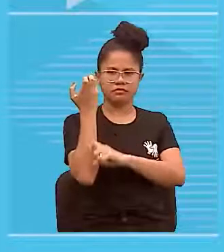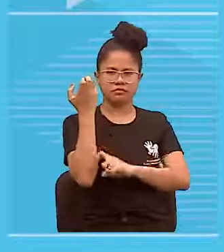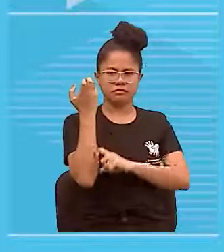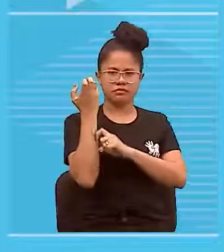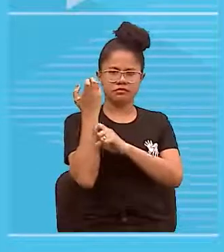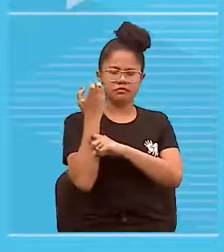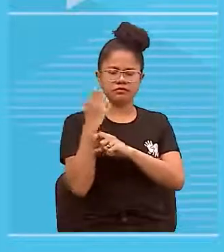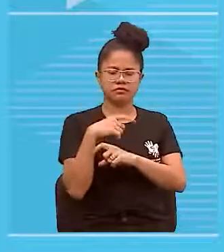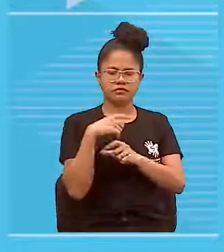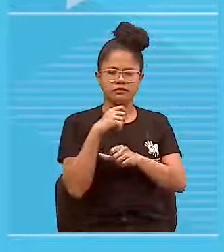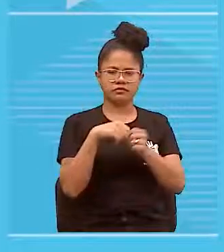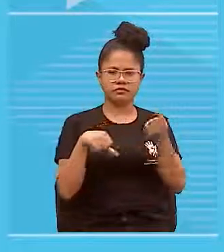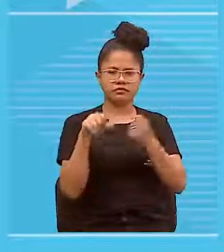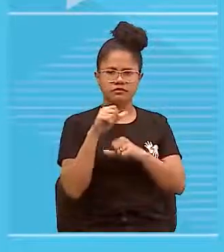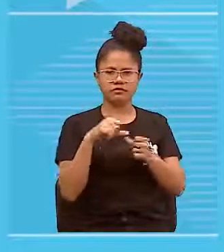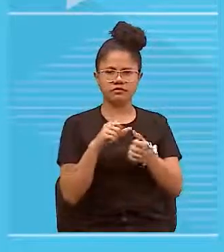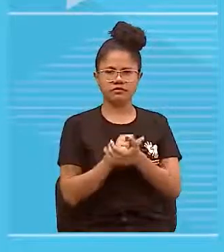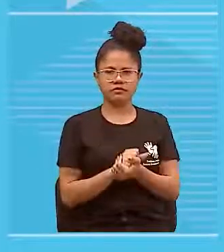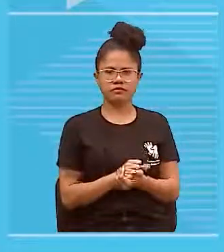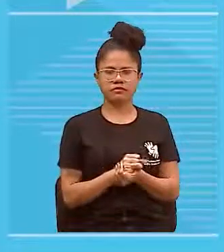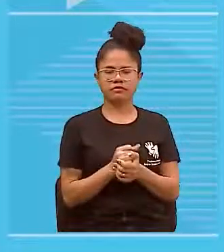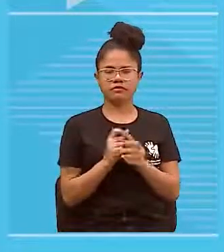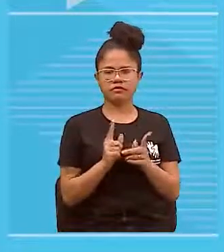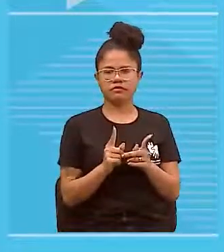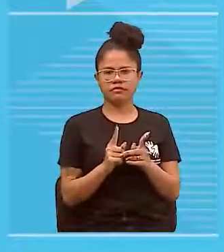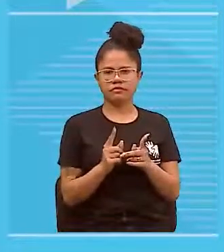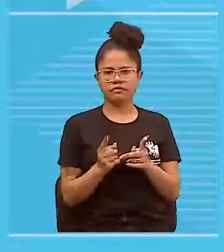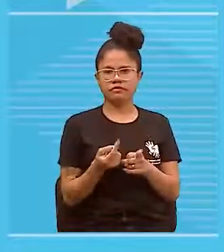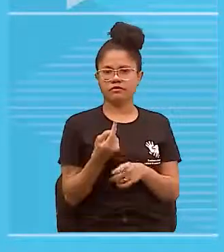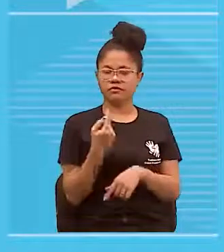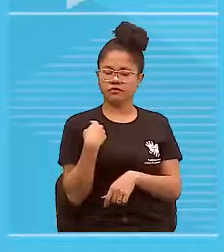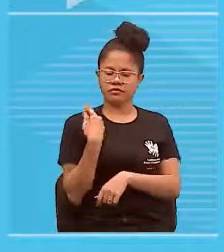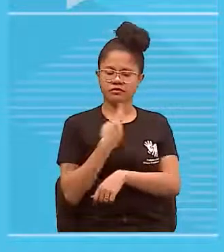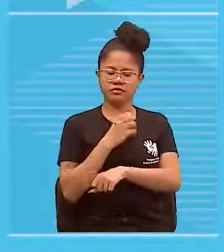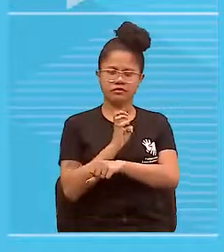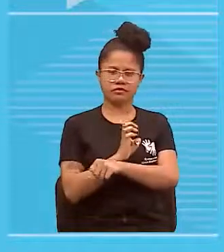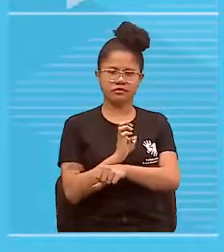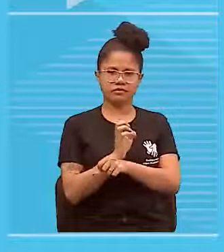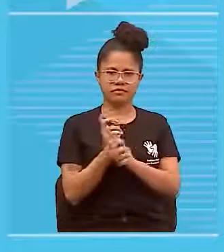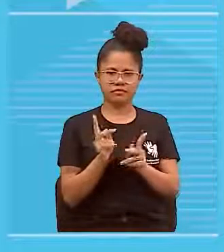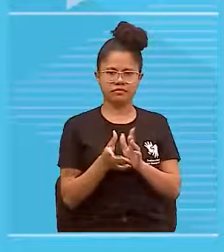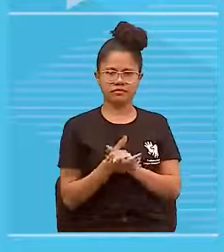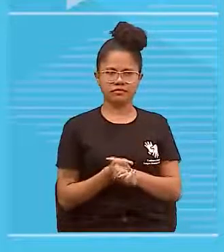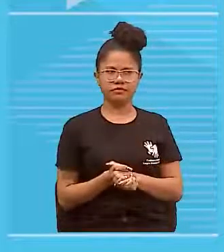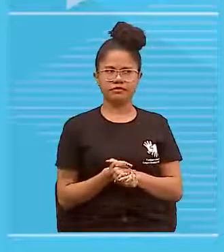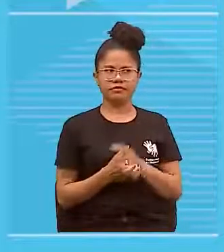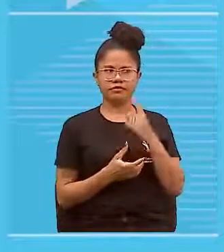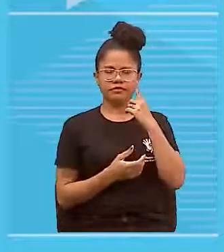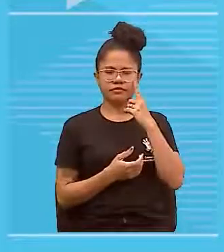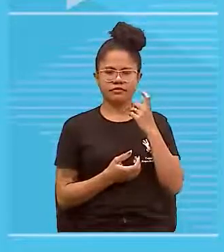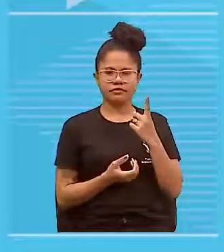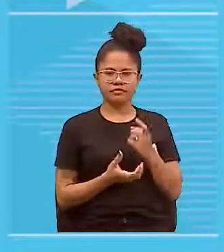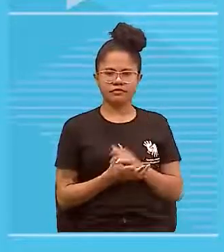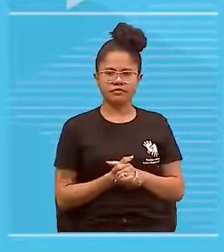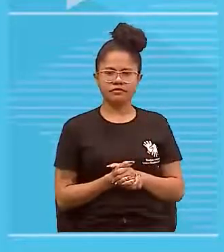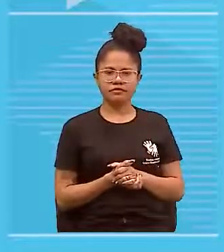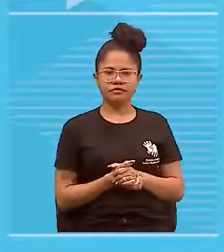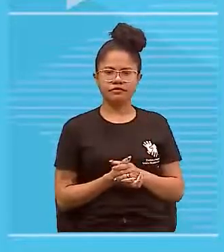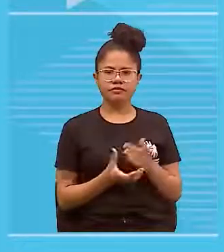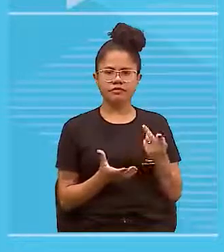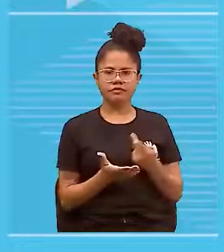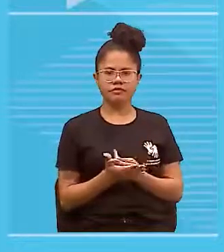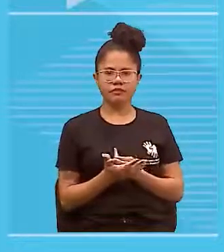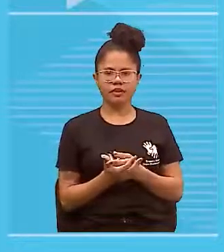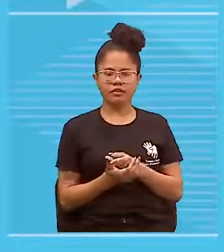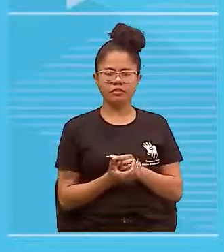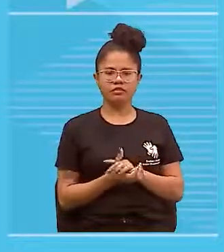observando a transição do negócio acontecendo. Tudo dentro do mesmo estado, né? Então, olha só, é bem interessante. O que acontece é que no meio